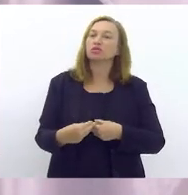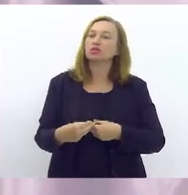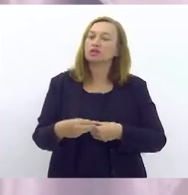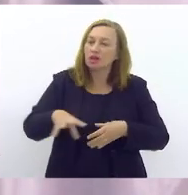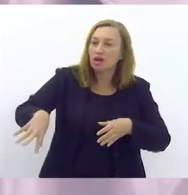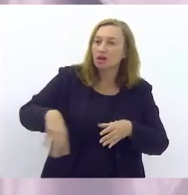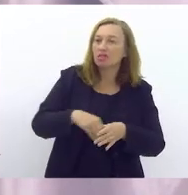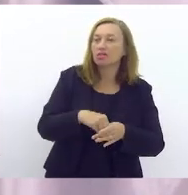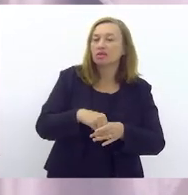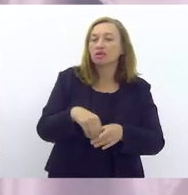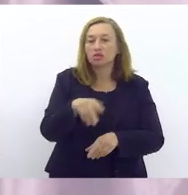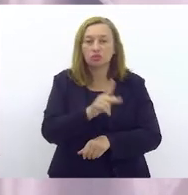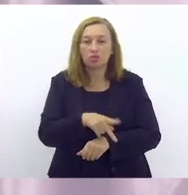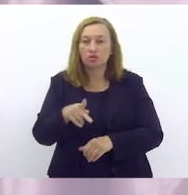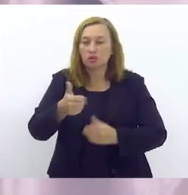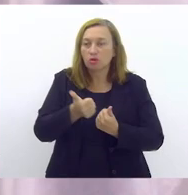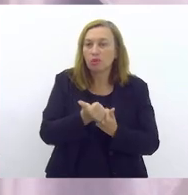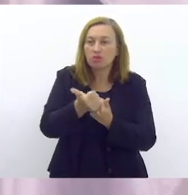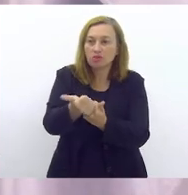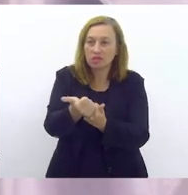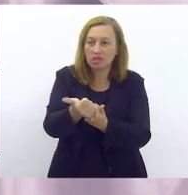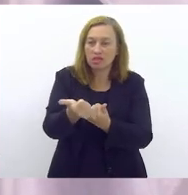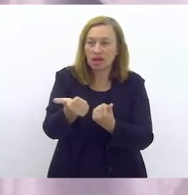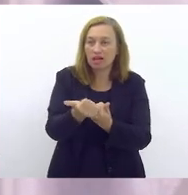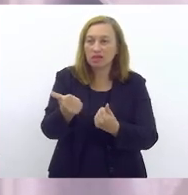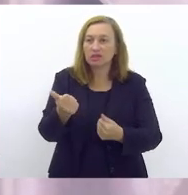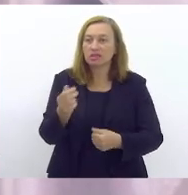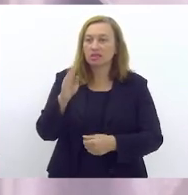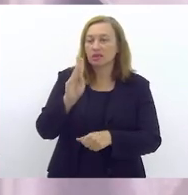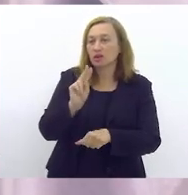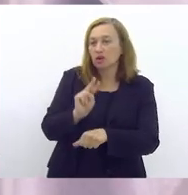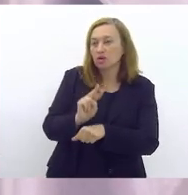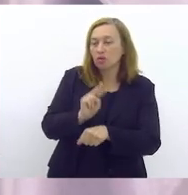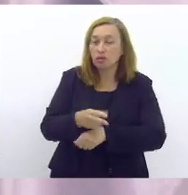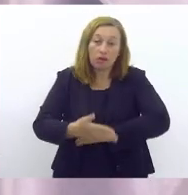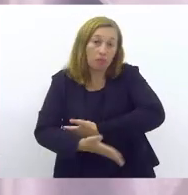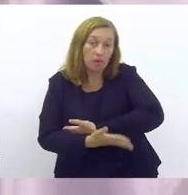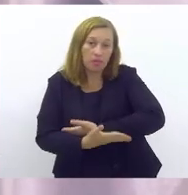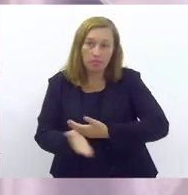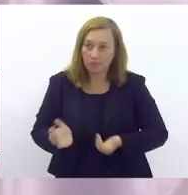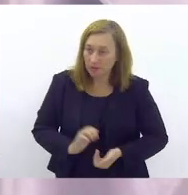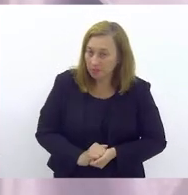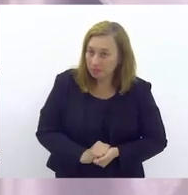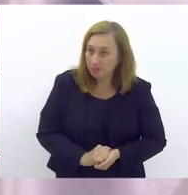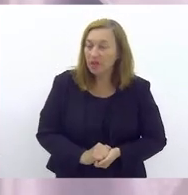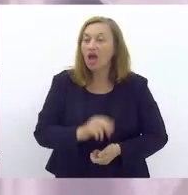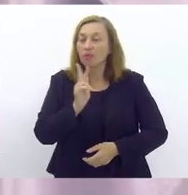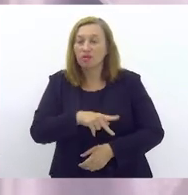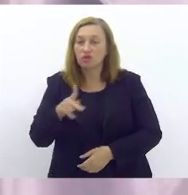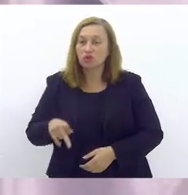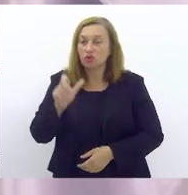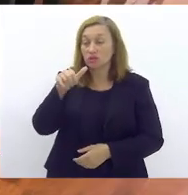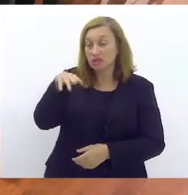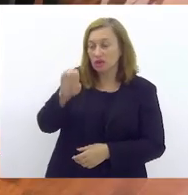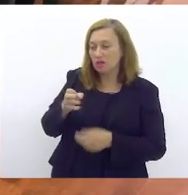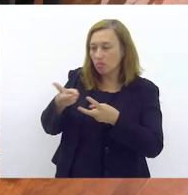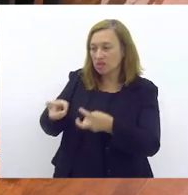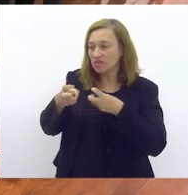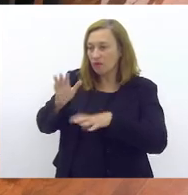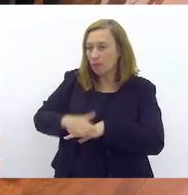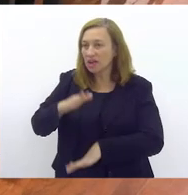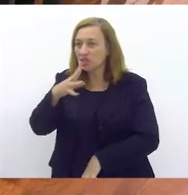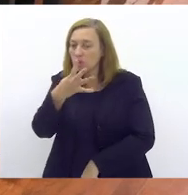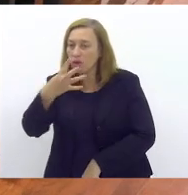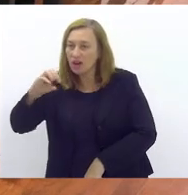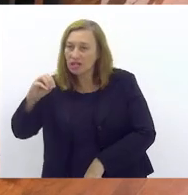como auxiliares, recreadoras, babás, pajens. A professora Luciene identificou mais de